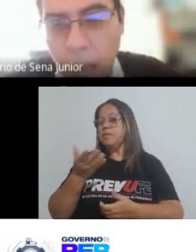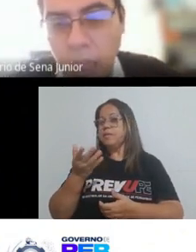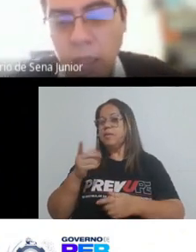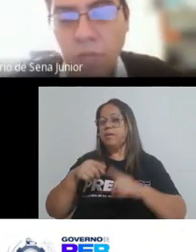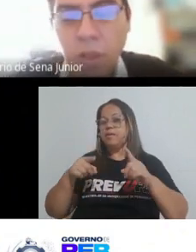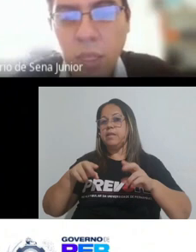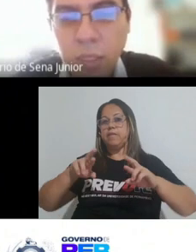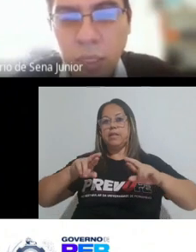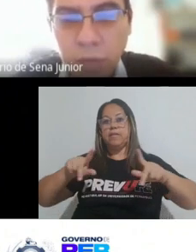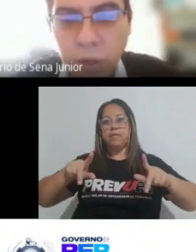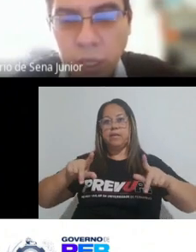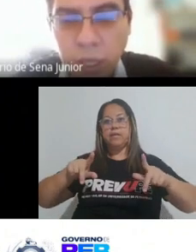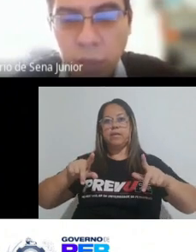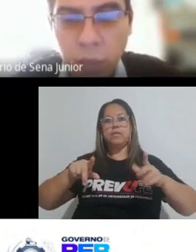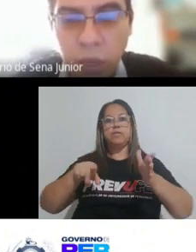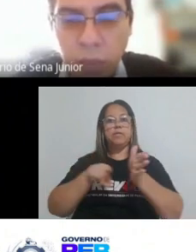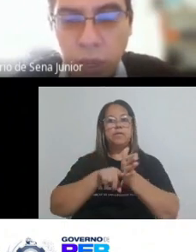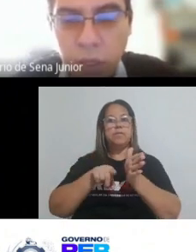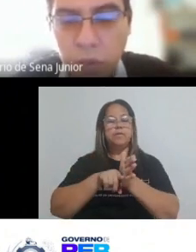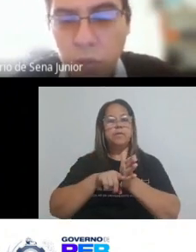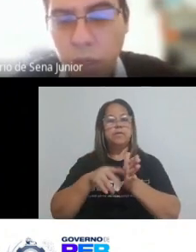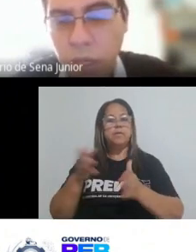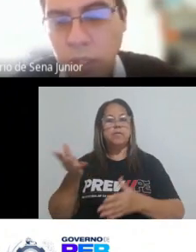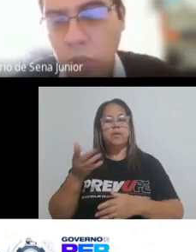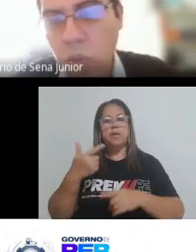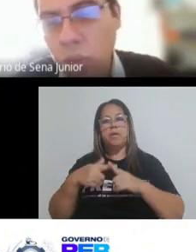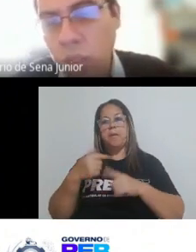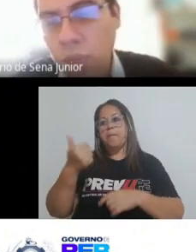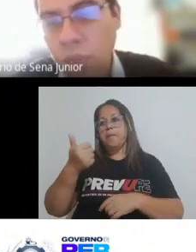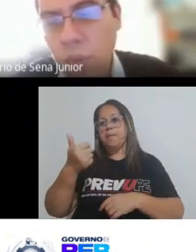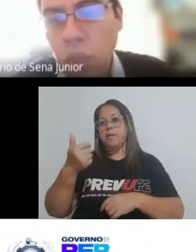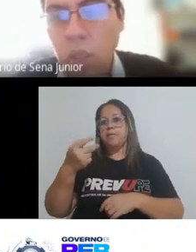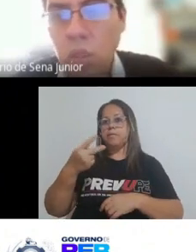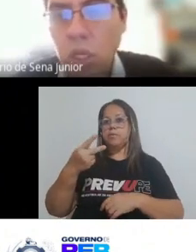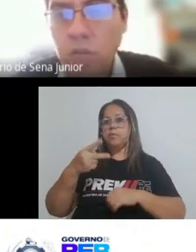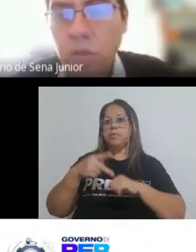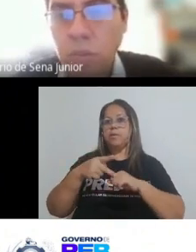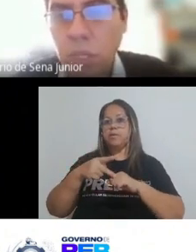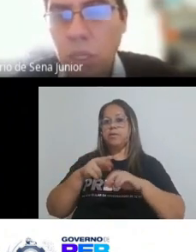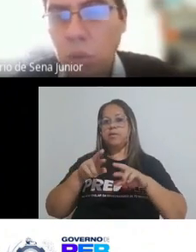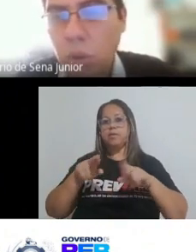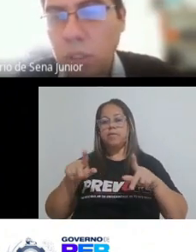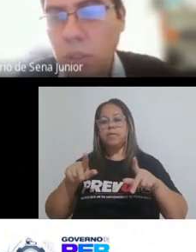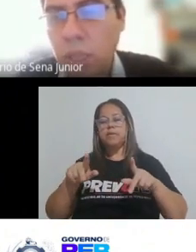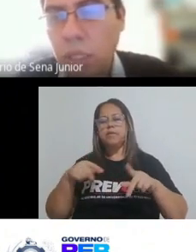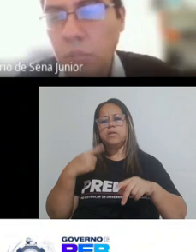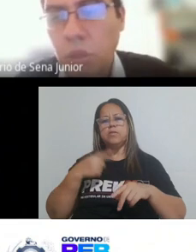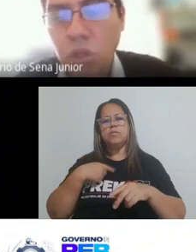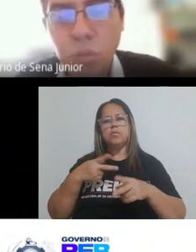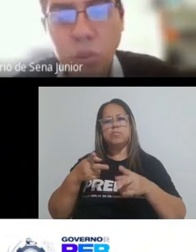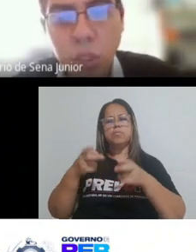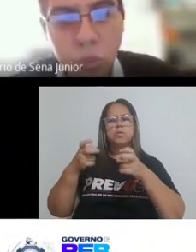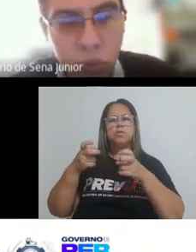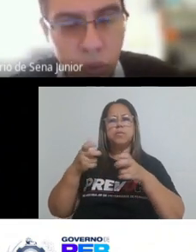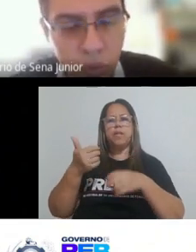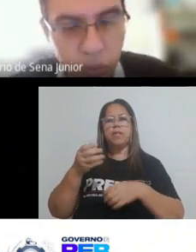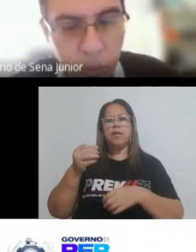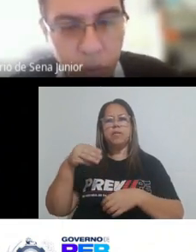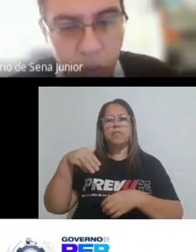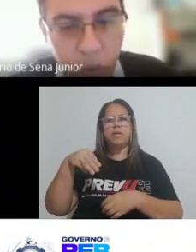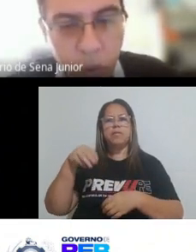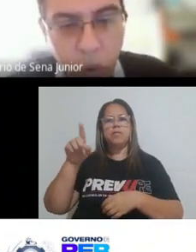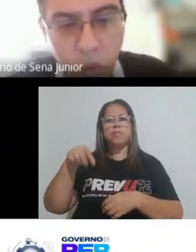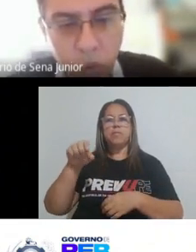a diferença da velocidade da primeira pedra pela segunda, nós vemos aqui que o resultado é 10 metros por segundo.